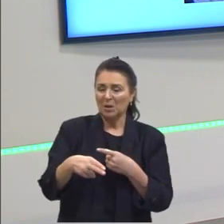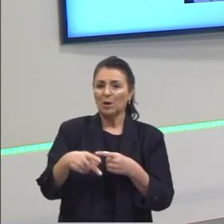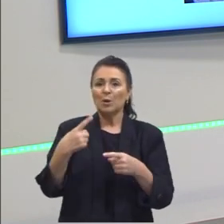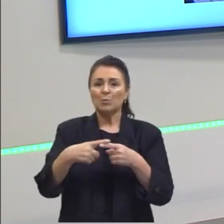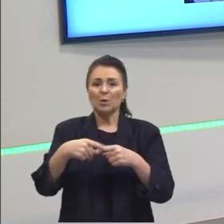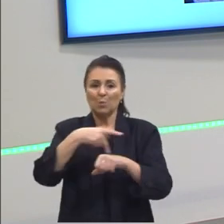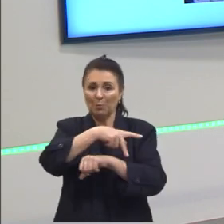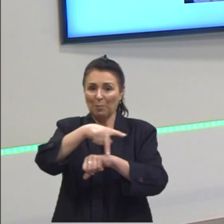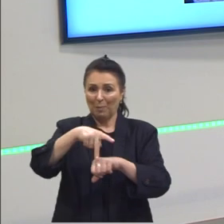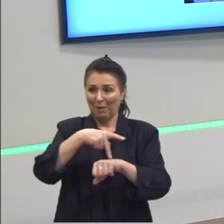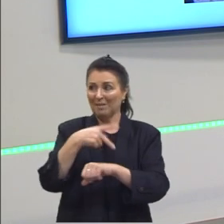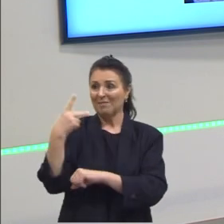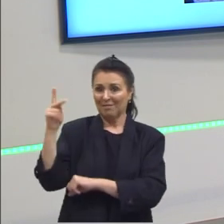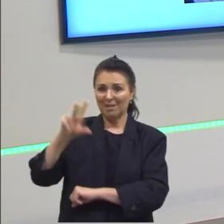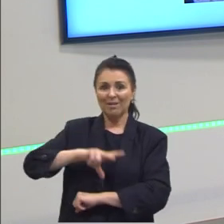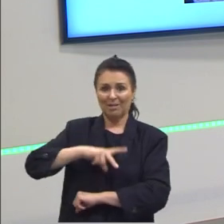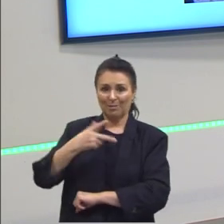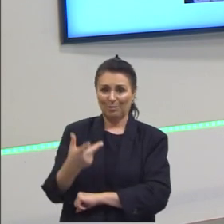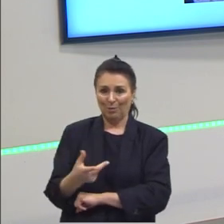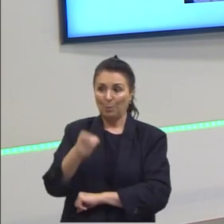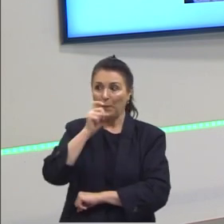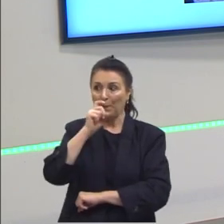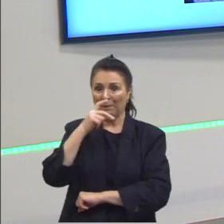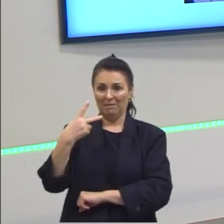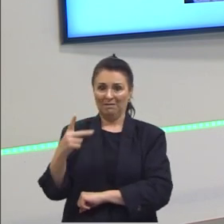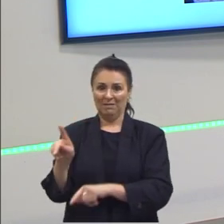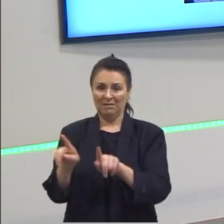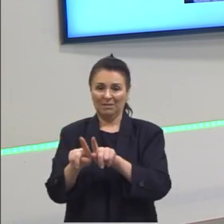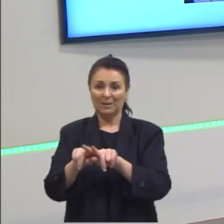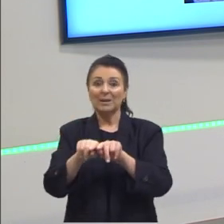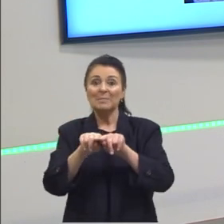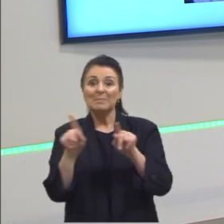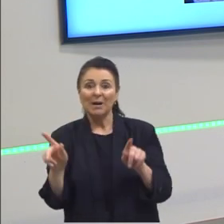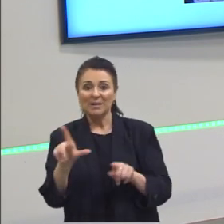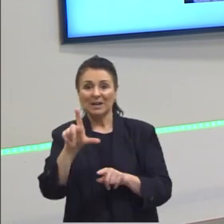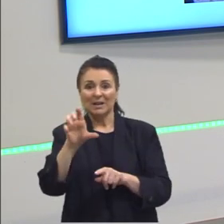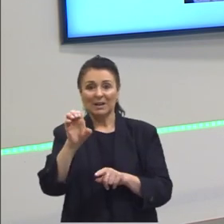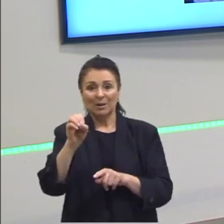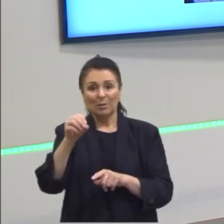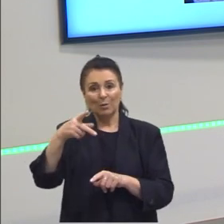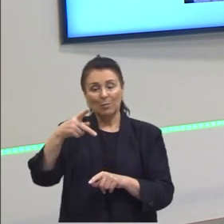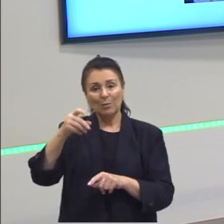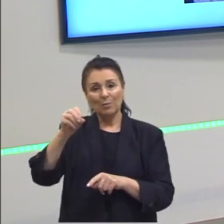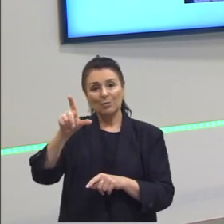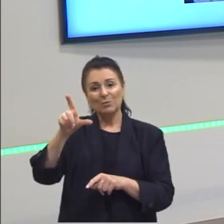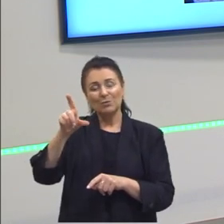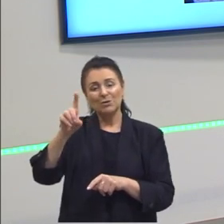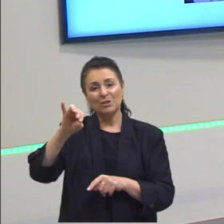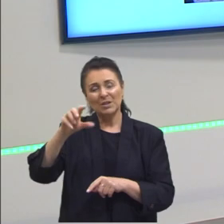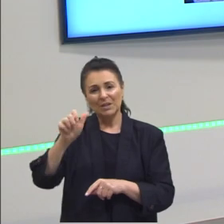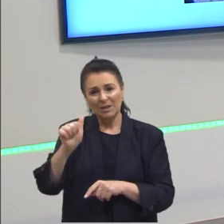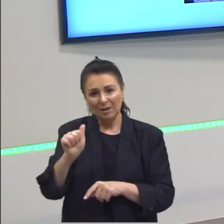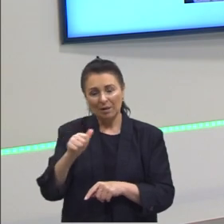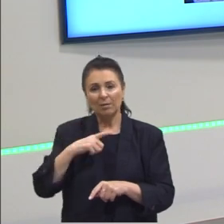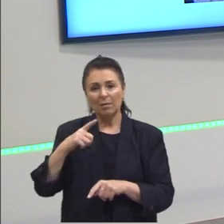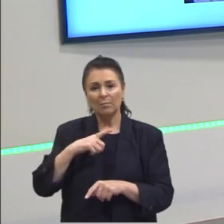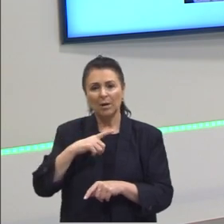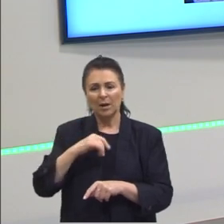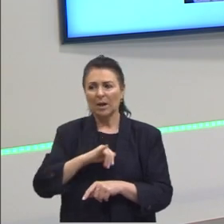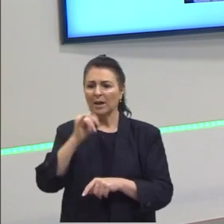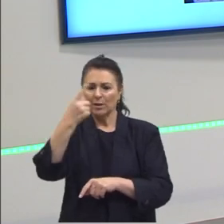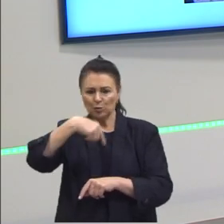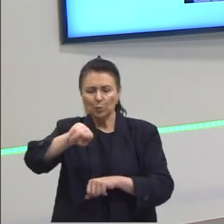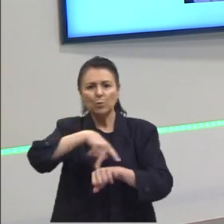dele com o pai dele a Imperatriz Leopoldina que era filha do rei da Austrália é o disputam